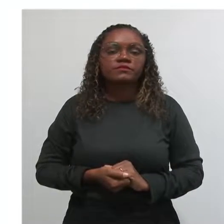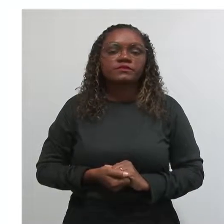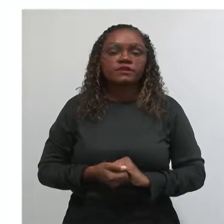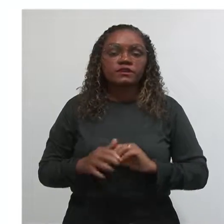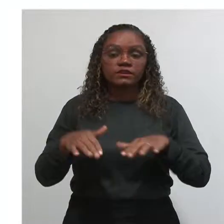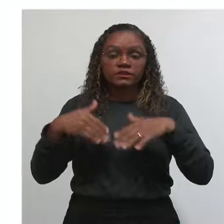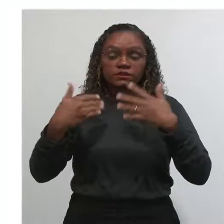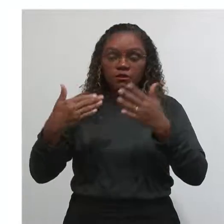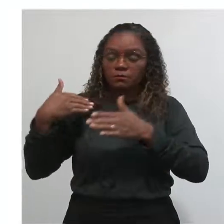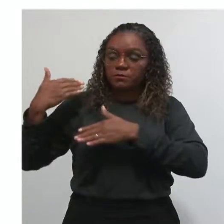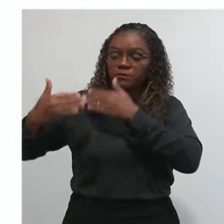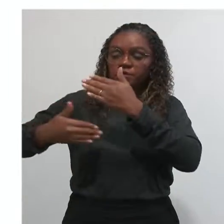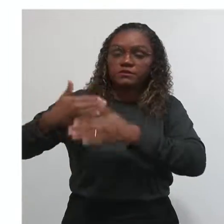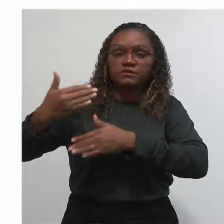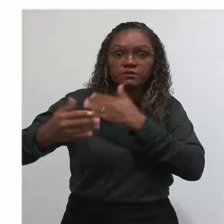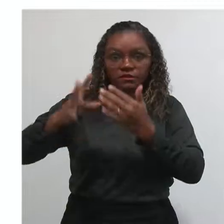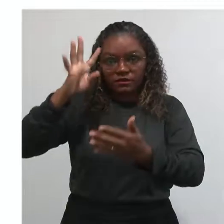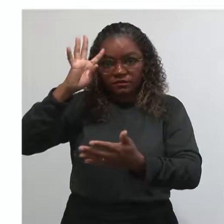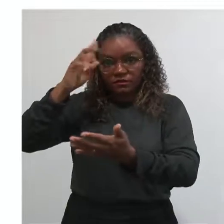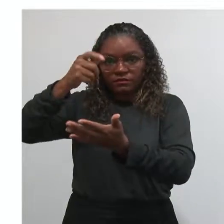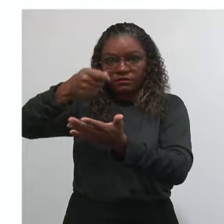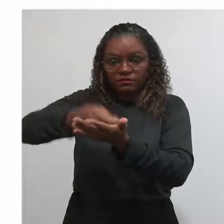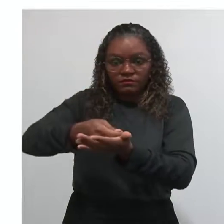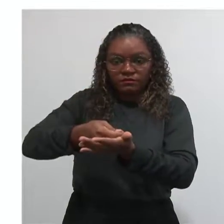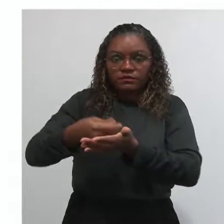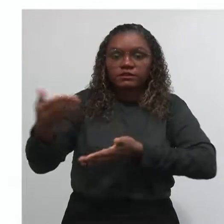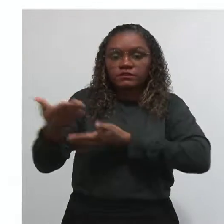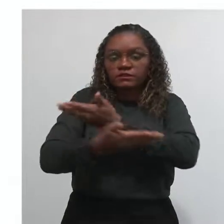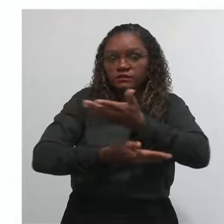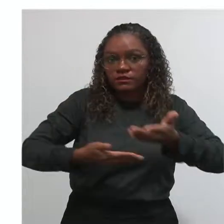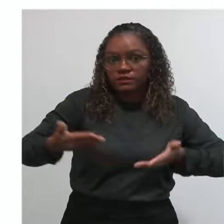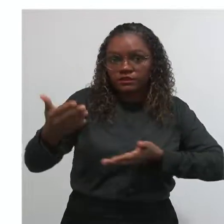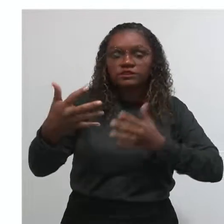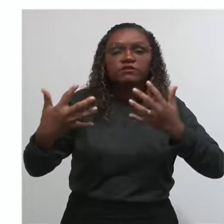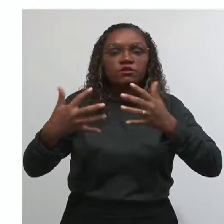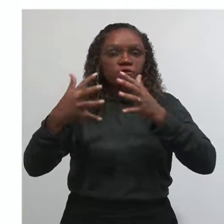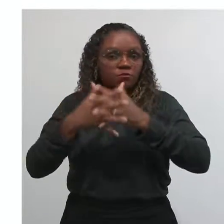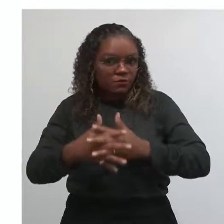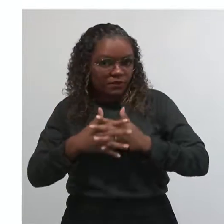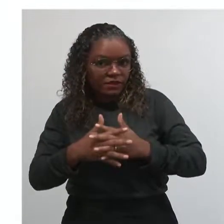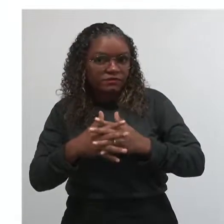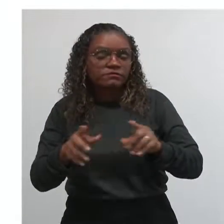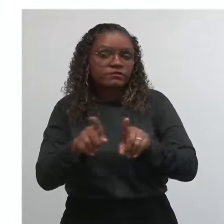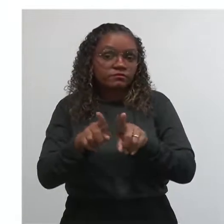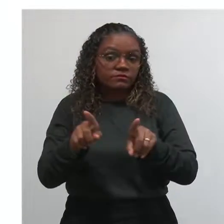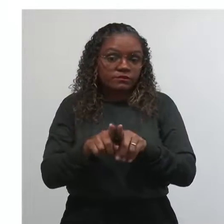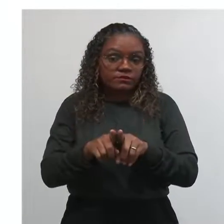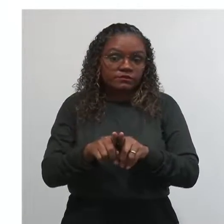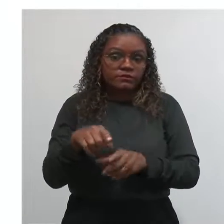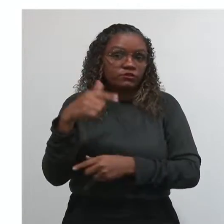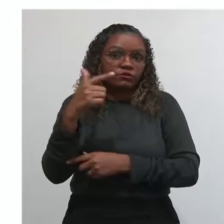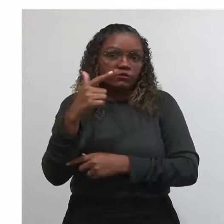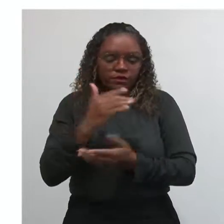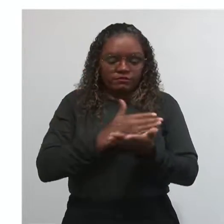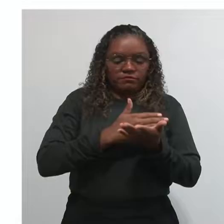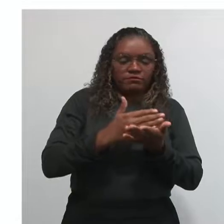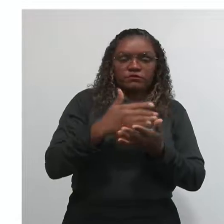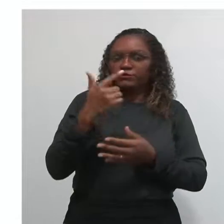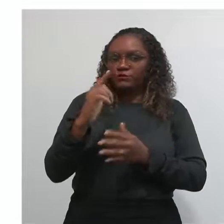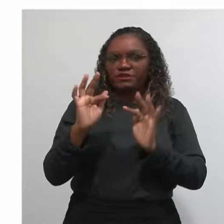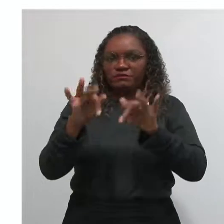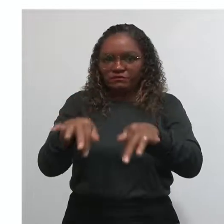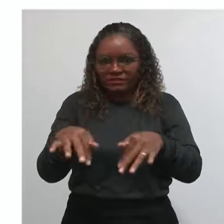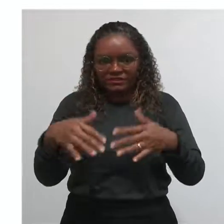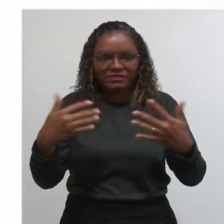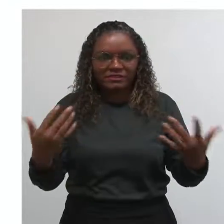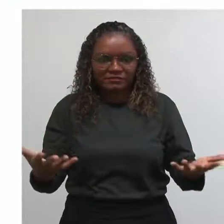Processo político e decisório, né, como interativo e complexo, sem início e fim, tá? Então, o que eu estava falando, apesar